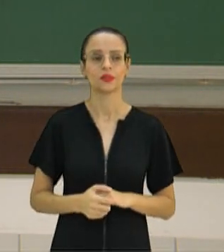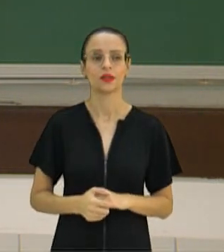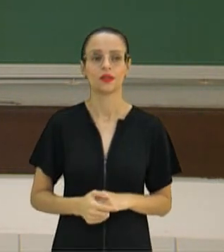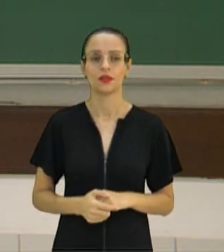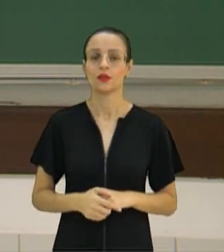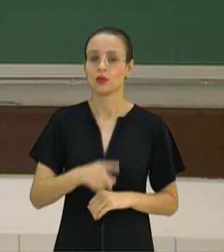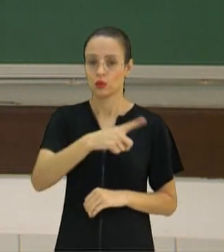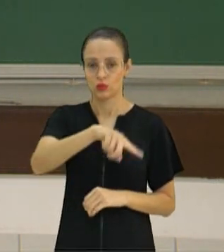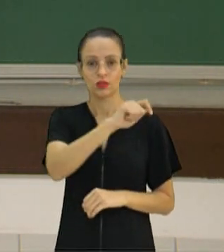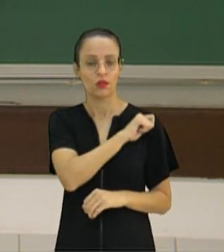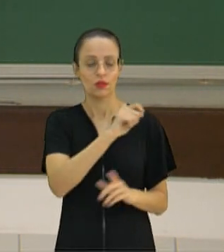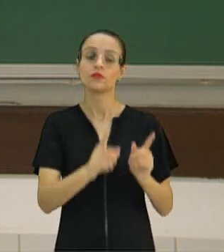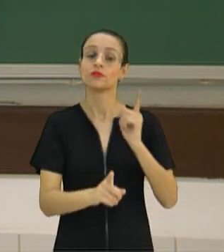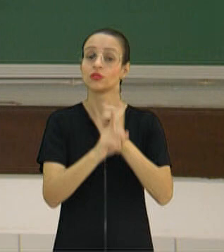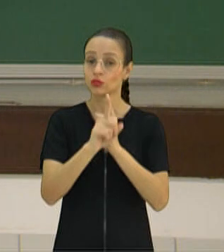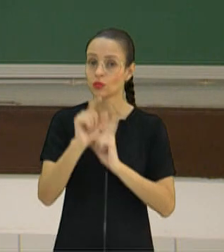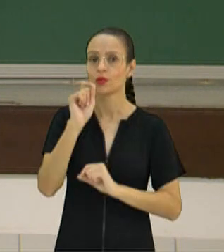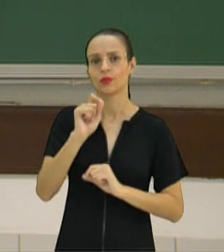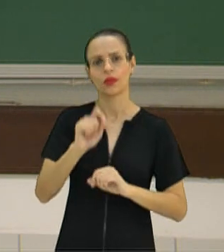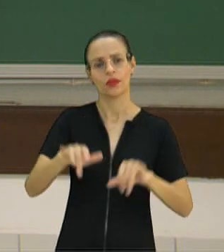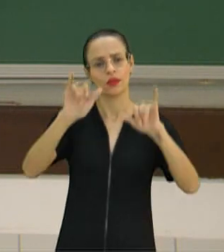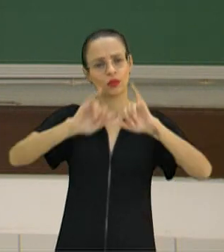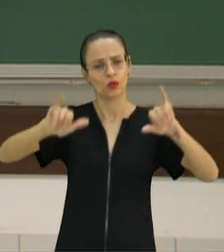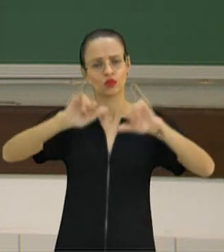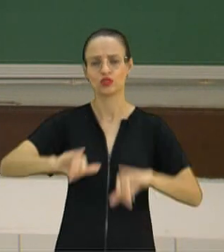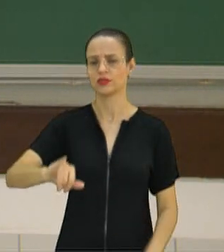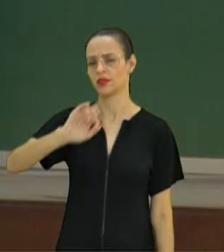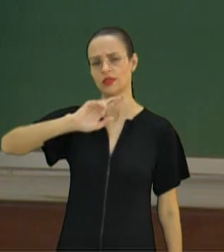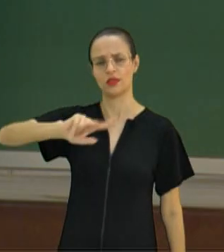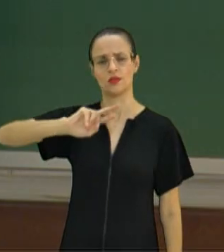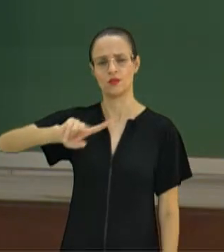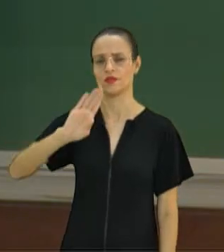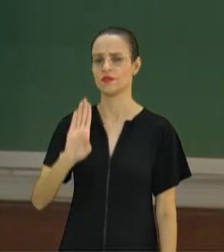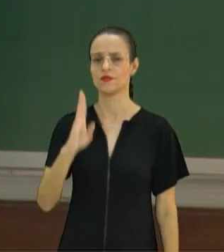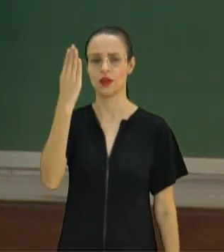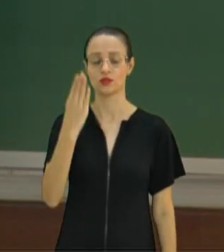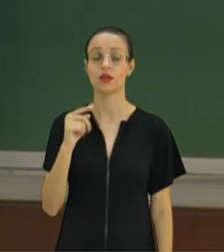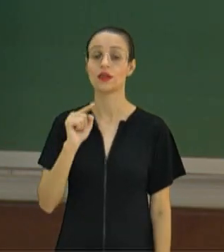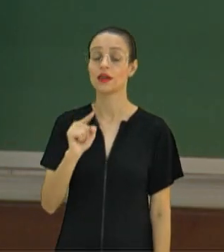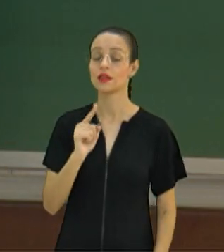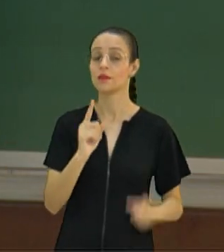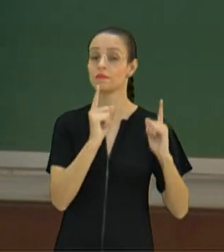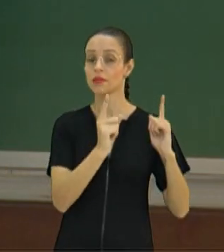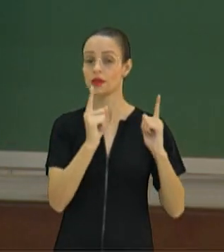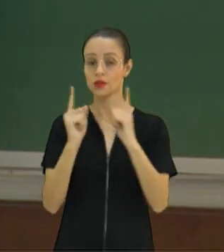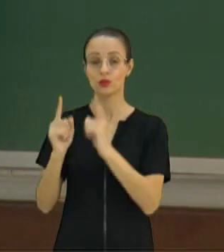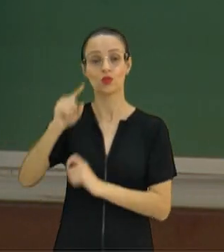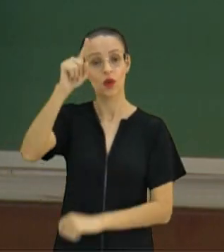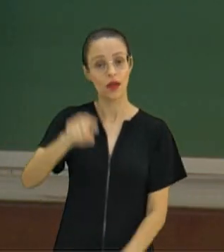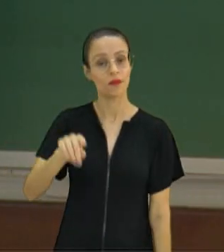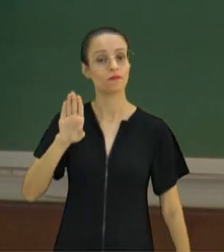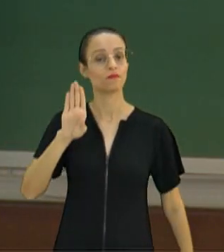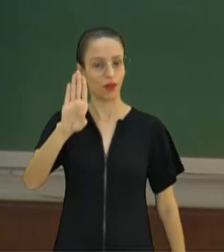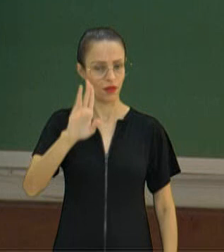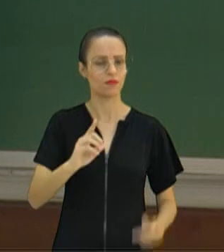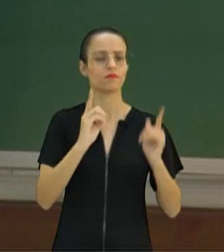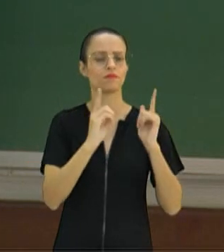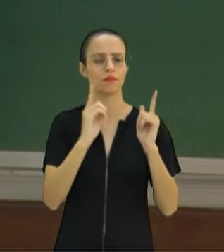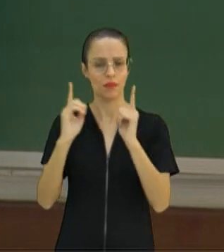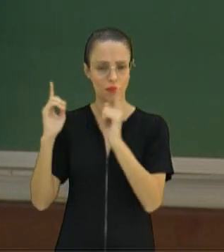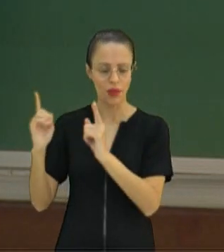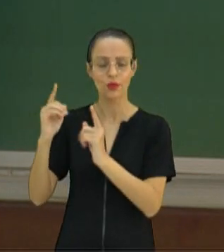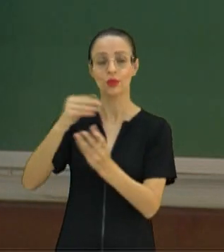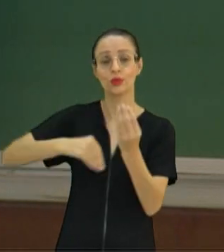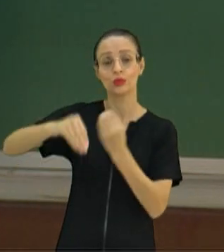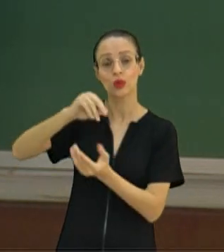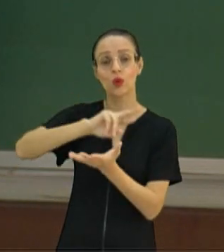Os alunos descobriram que a notícia em si não era falsa. O período acima é B, um período composto, pois